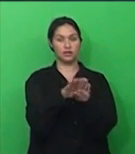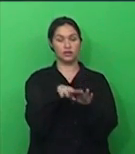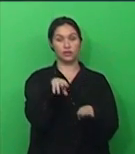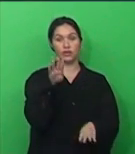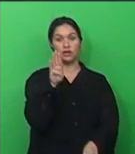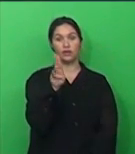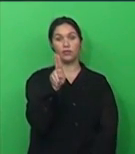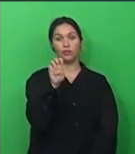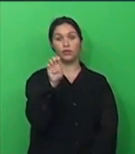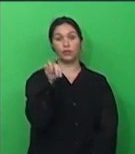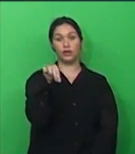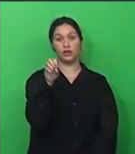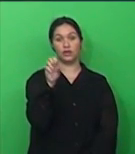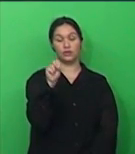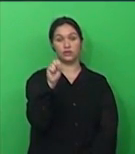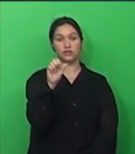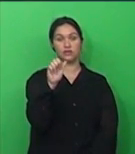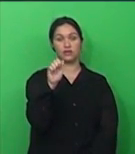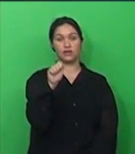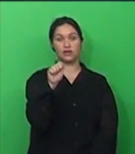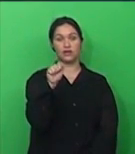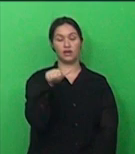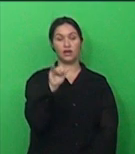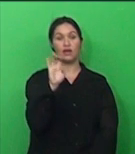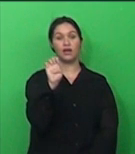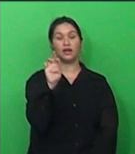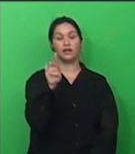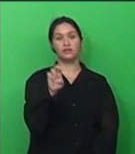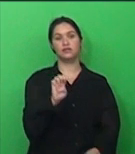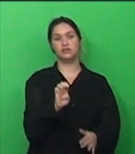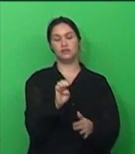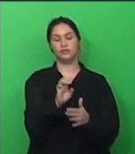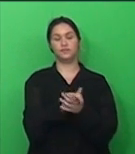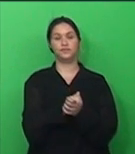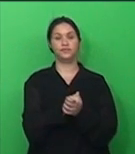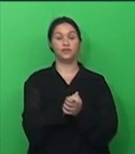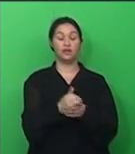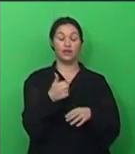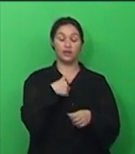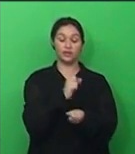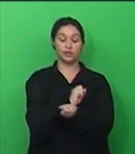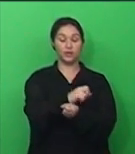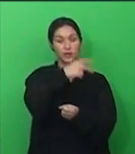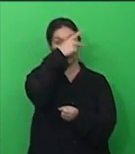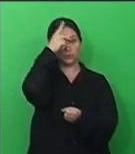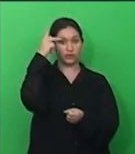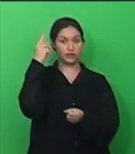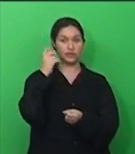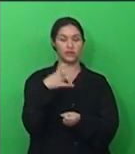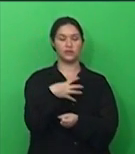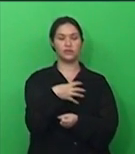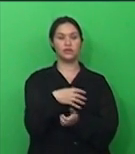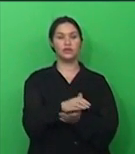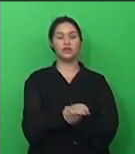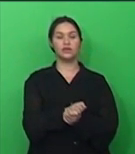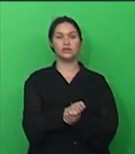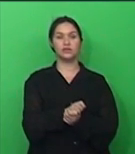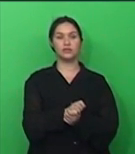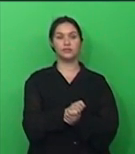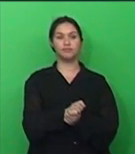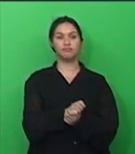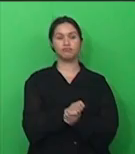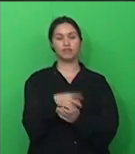não pavimentadas. Então, eu espero que realmente o prefeito se sensibilize e que faça um trabalho voltado lá